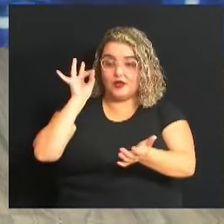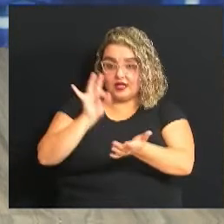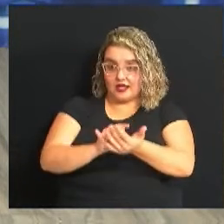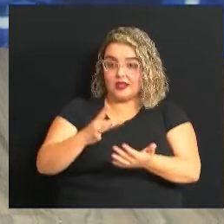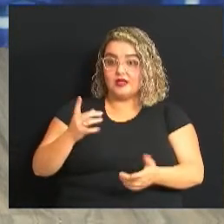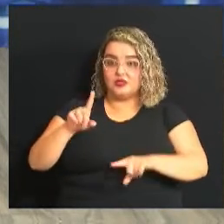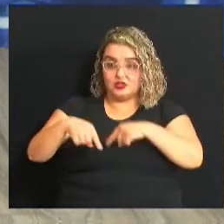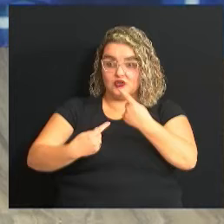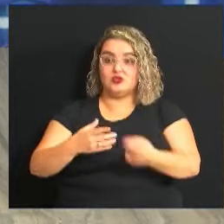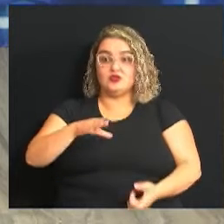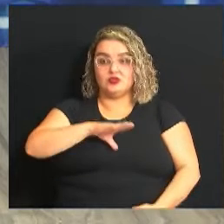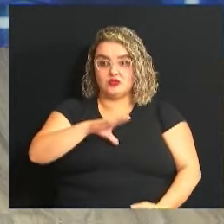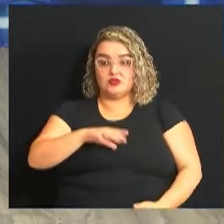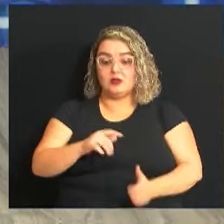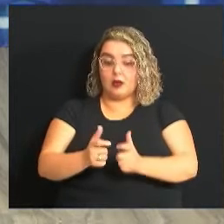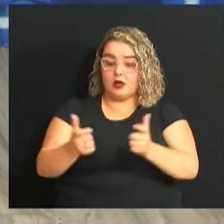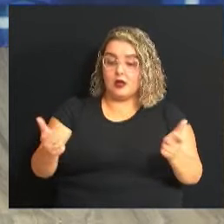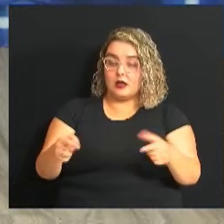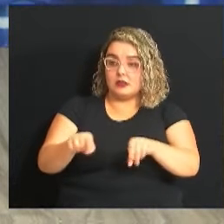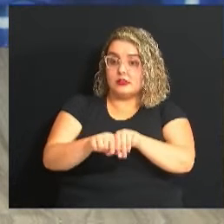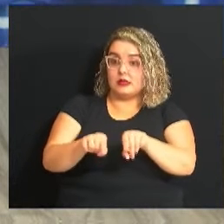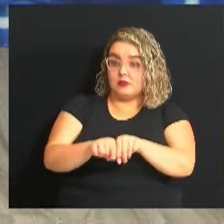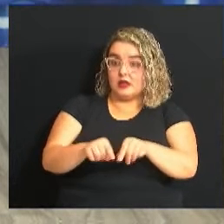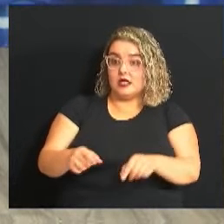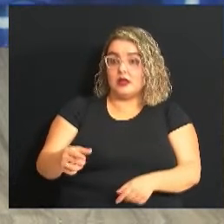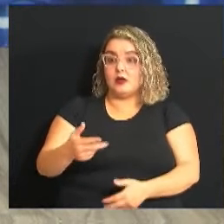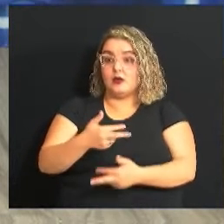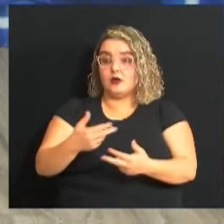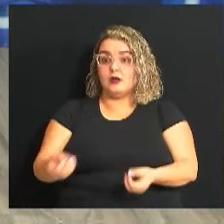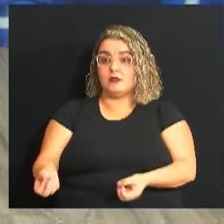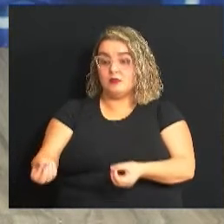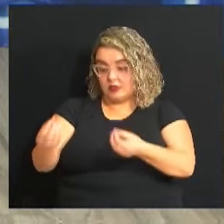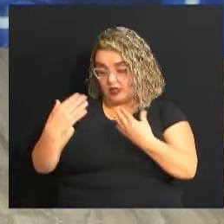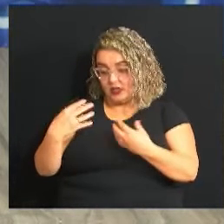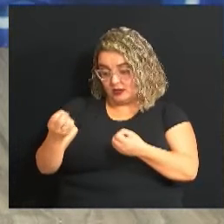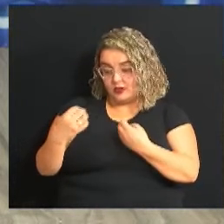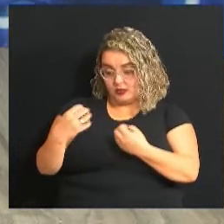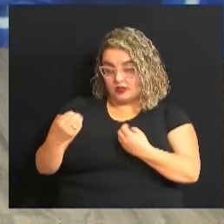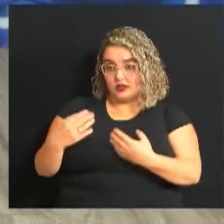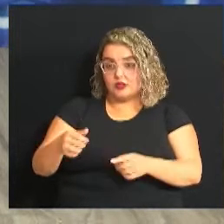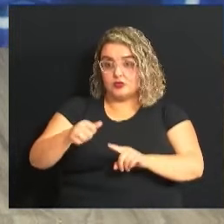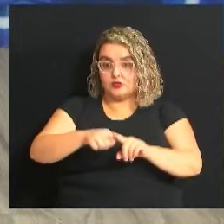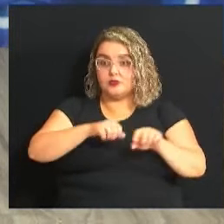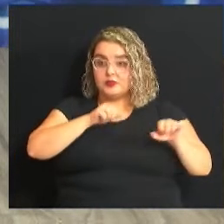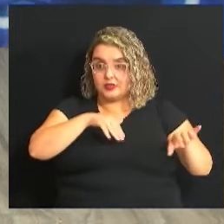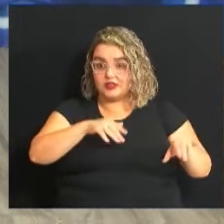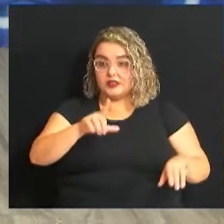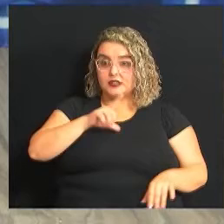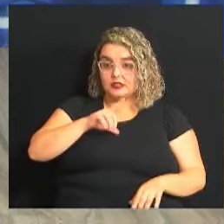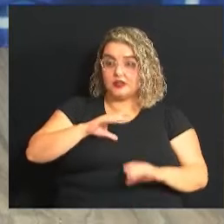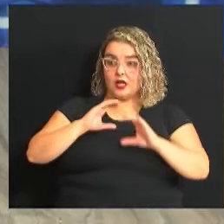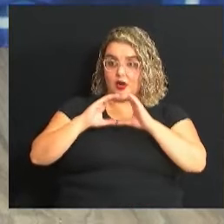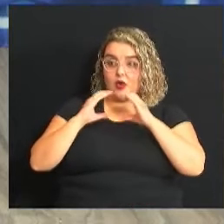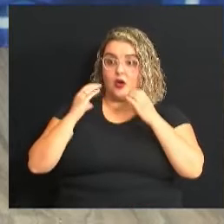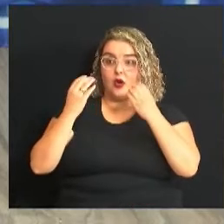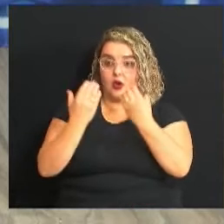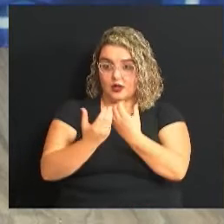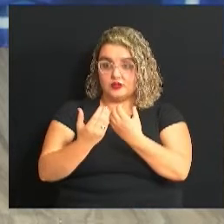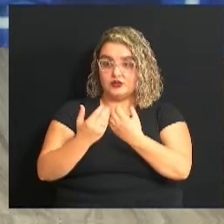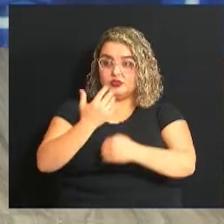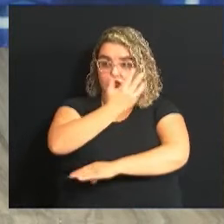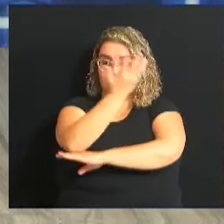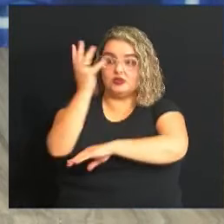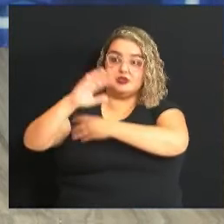outros municípios grandes, né? Sempre tem algo a agregar. Inclusive, agora no mês de setembro vai haver um congresso de arborização